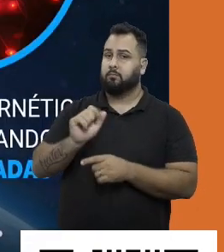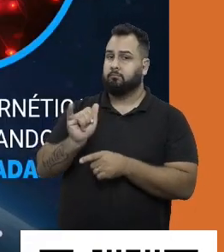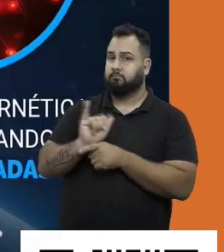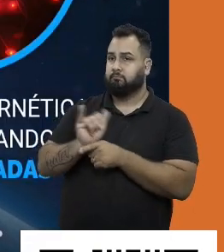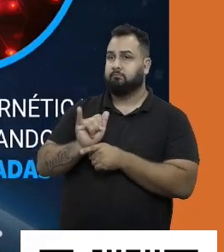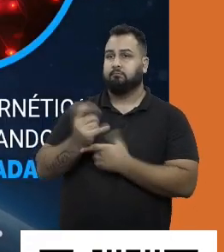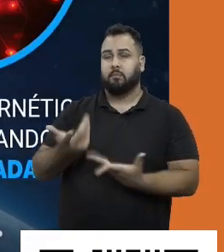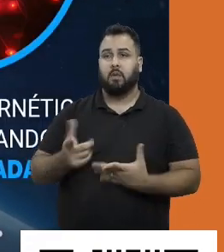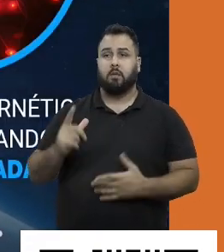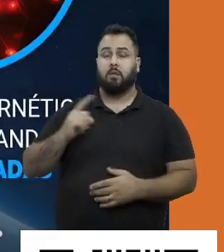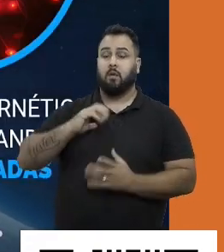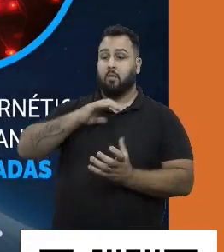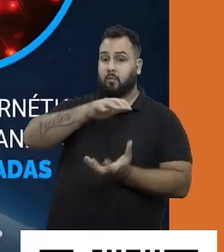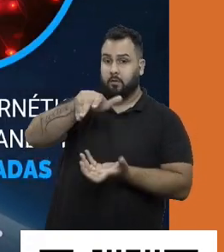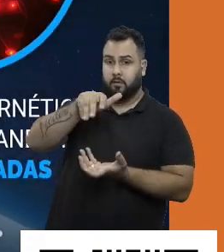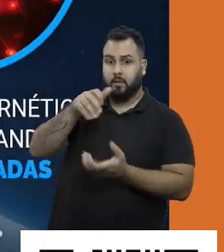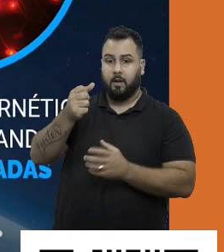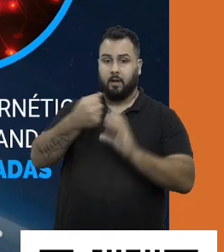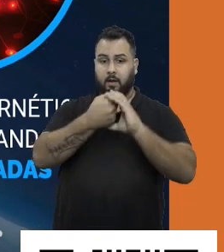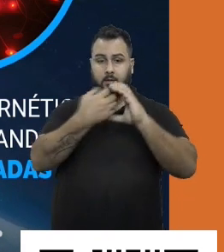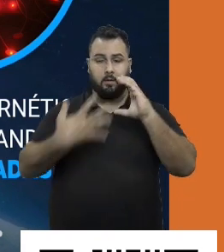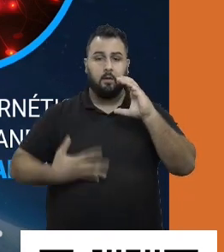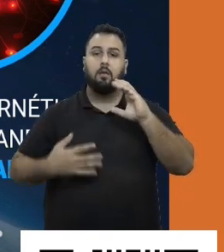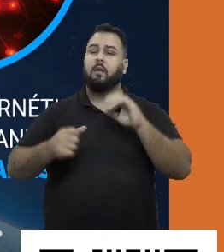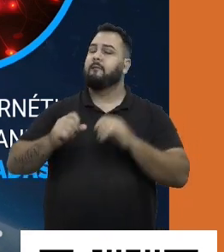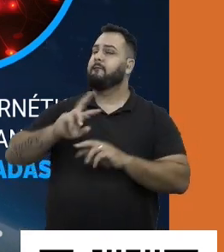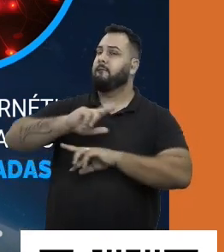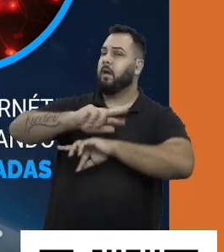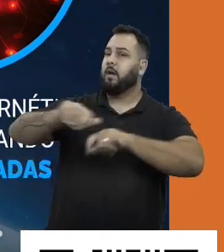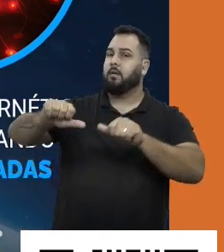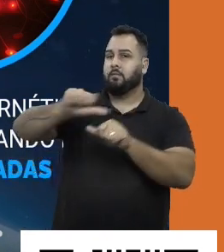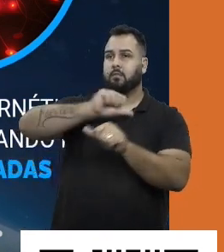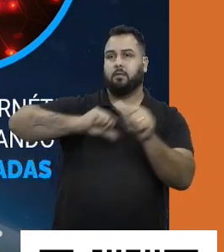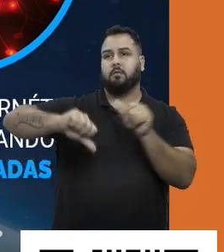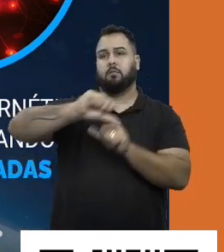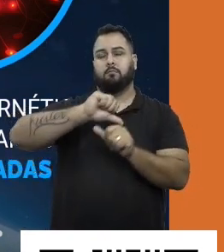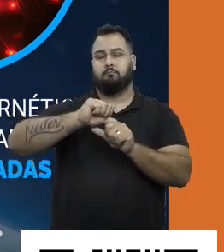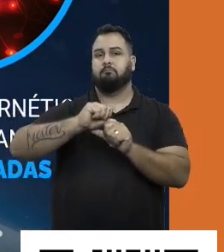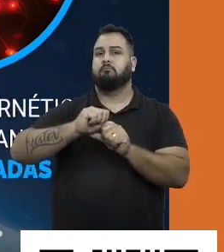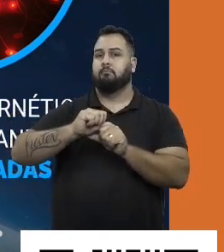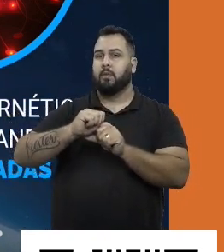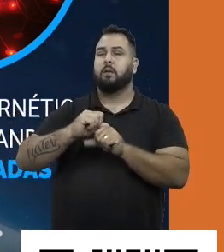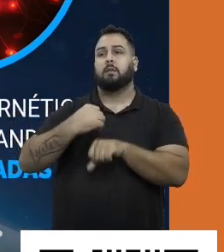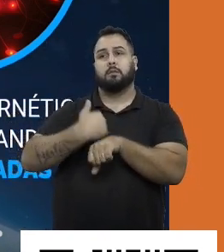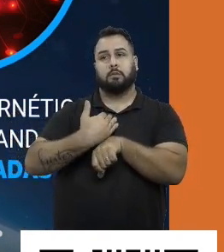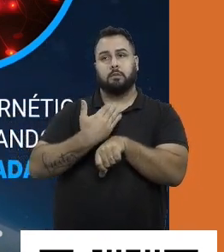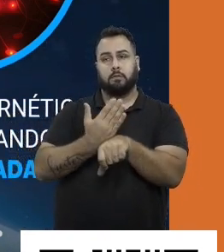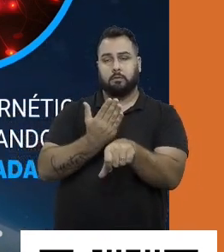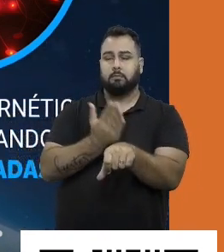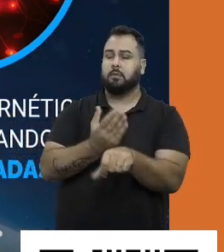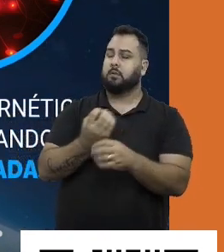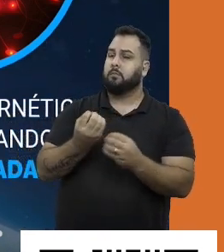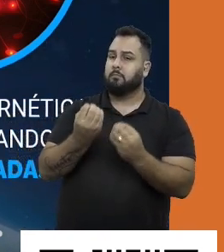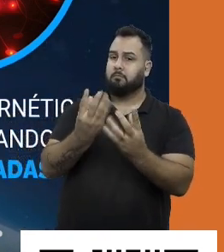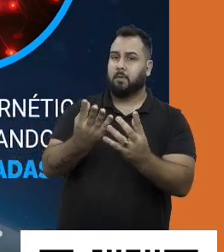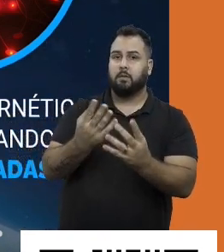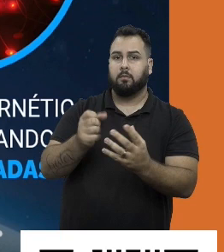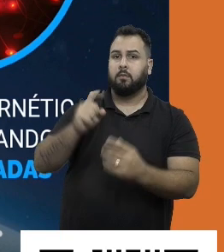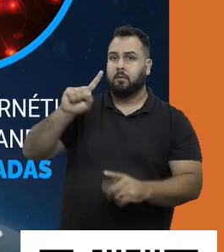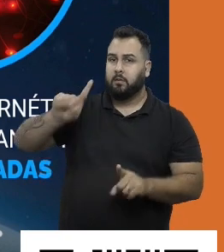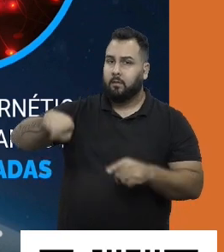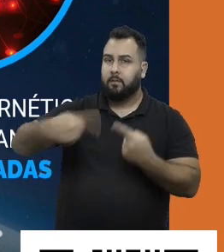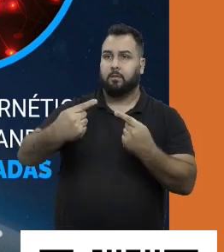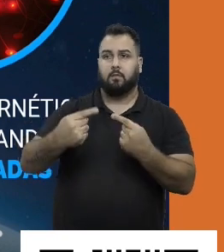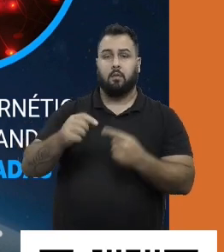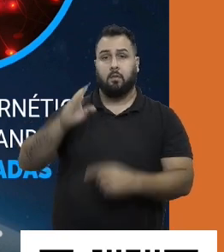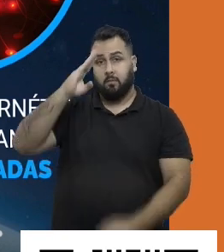e é um mundo que está caracterizado por grandes mudanças cada vez mais traz grandes desafios Então quais são